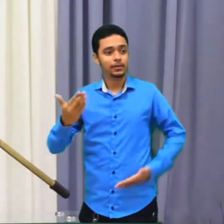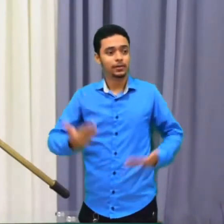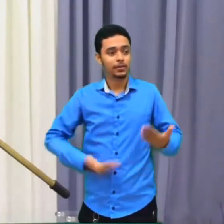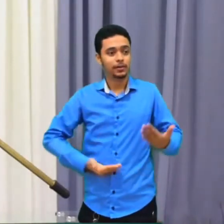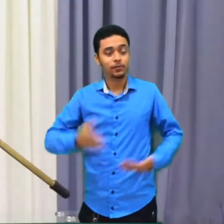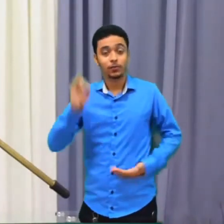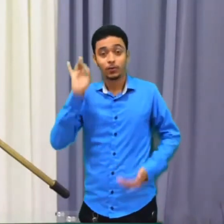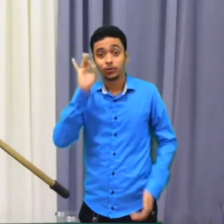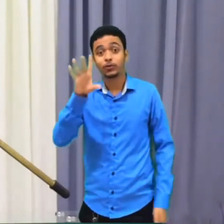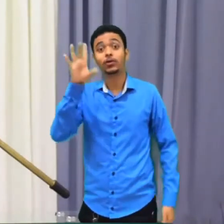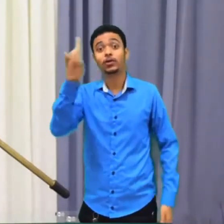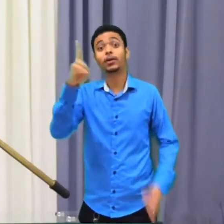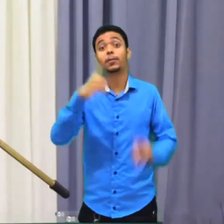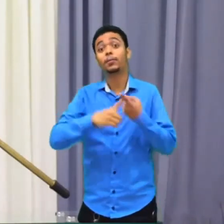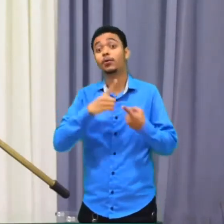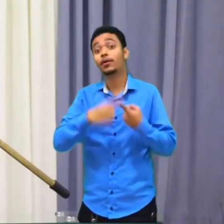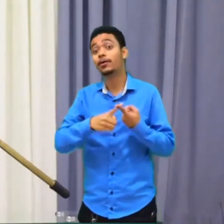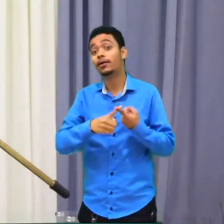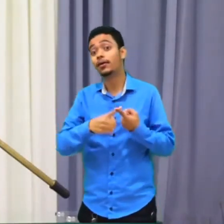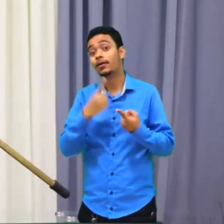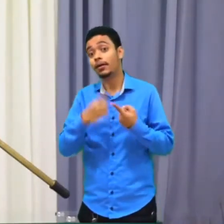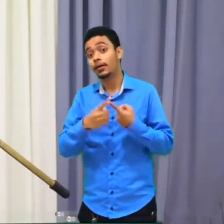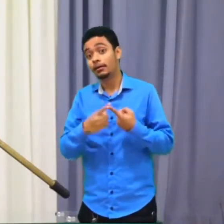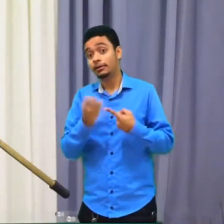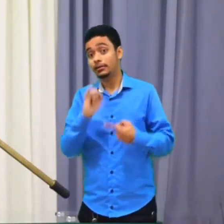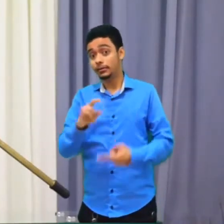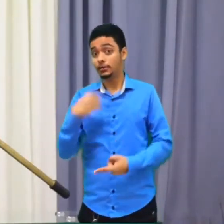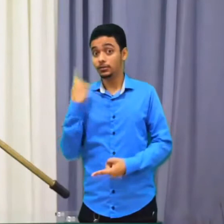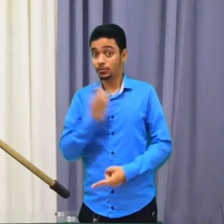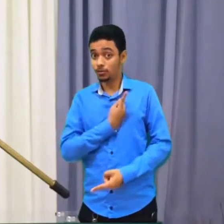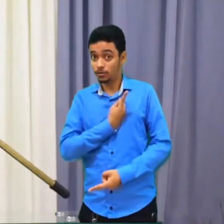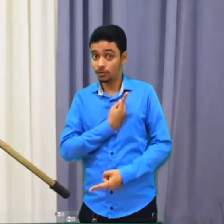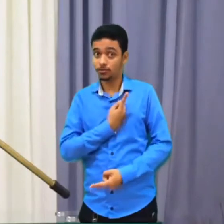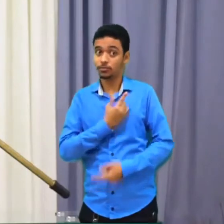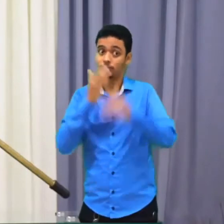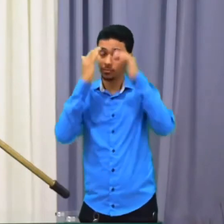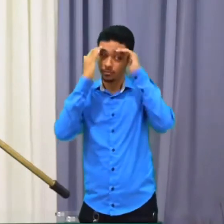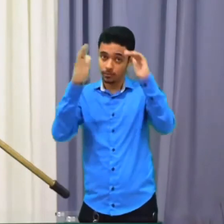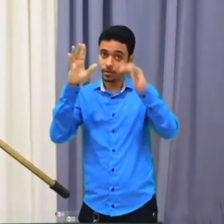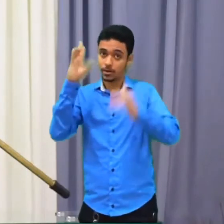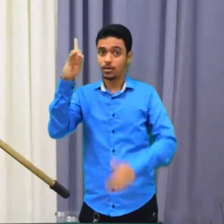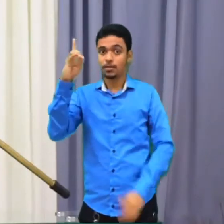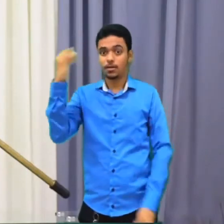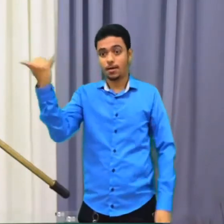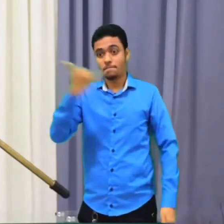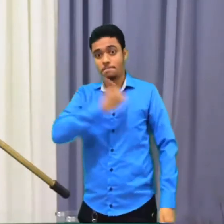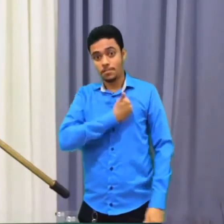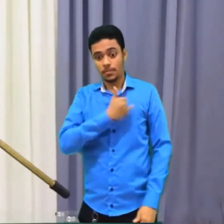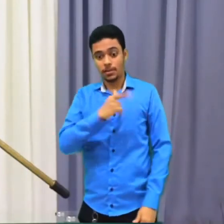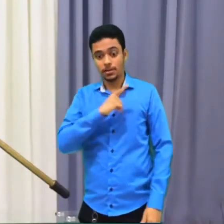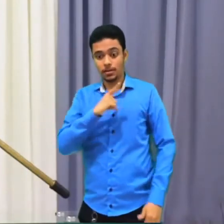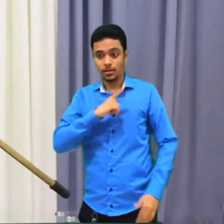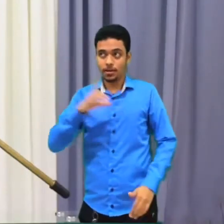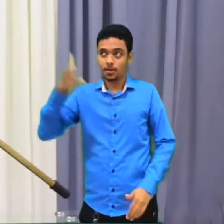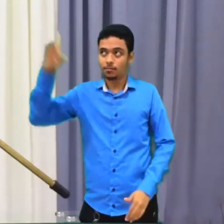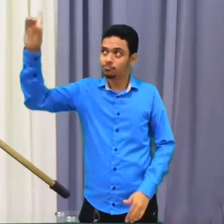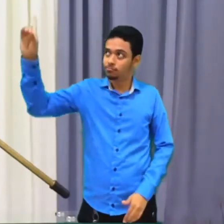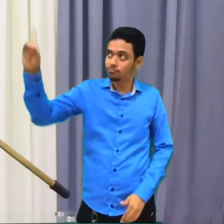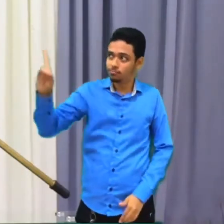ao Senhor. Por que disso? Porque se assim fizermos, Ele disse que habitaria em